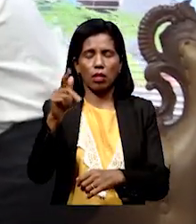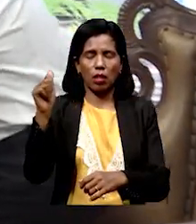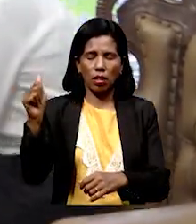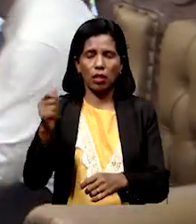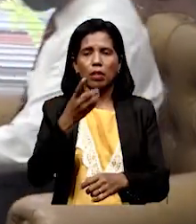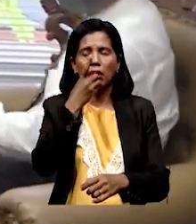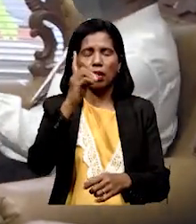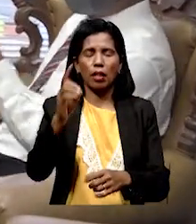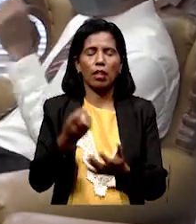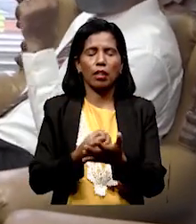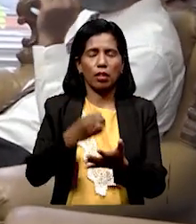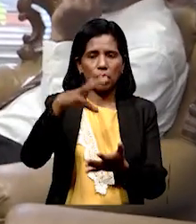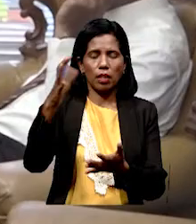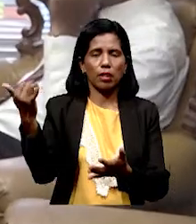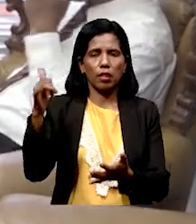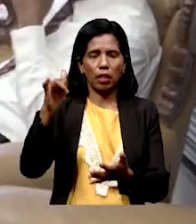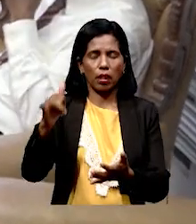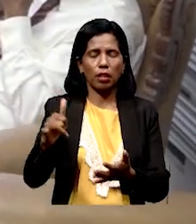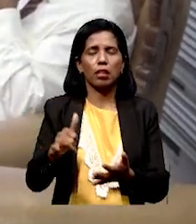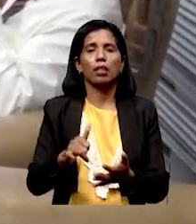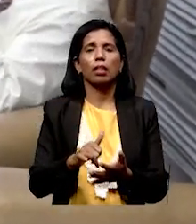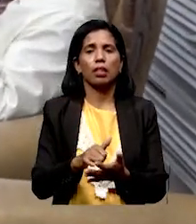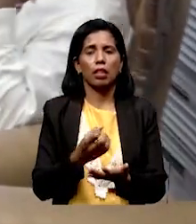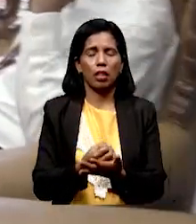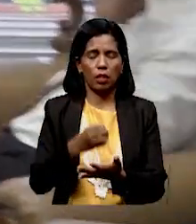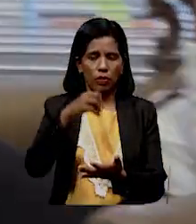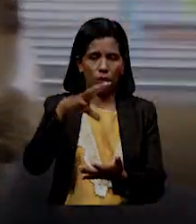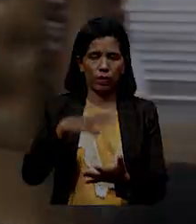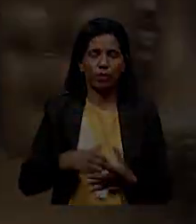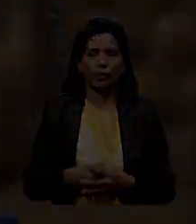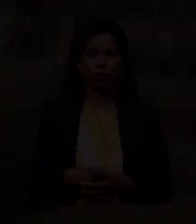onde declara-se Sirene Rico Soin. Almeida dos Santos, Elo Gaio, Ziamen.